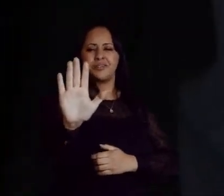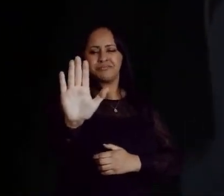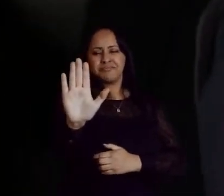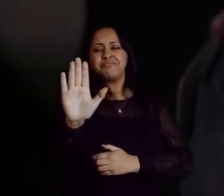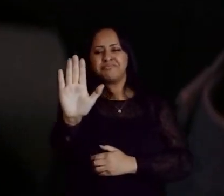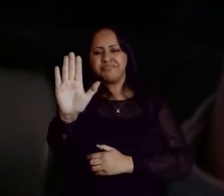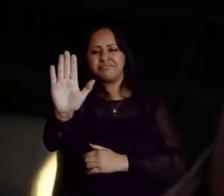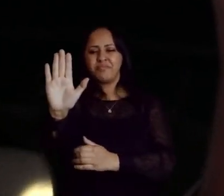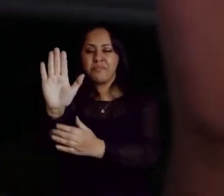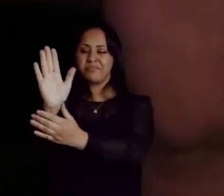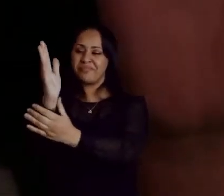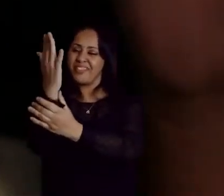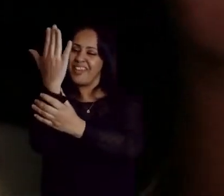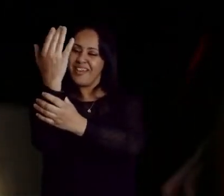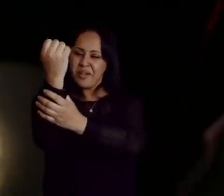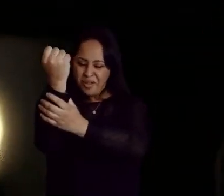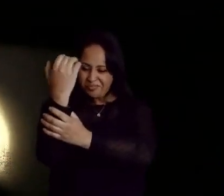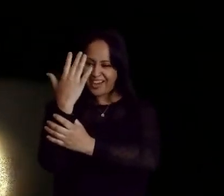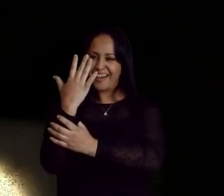sua mão.